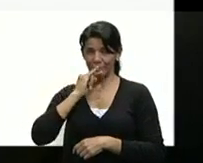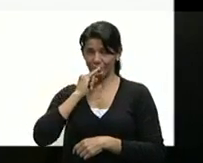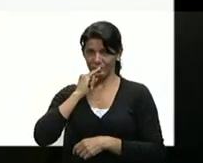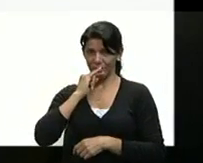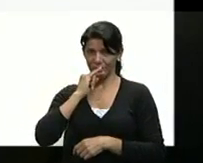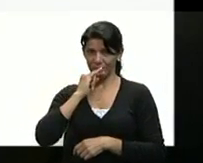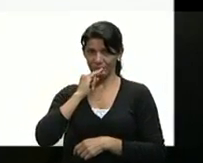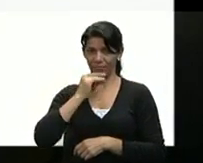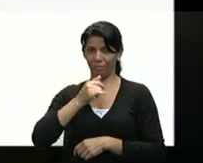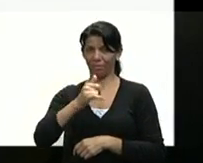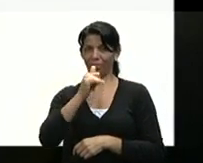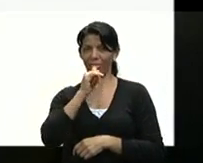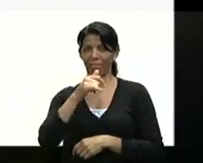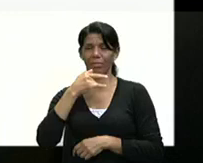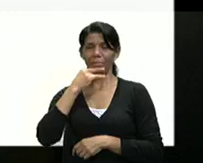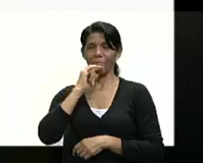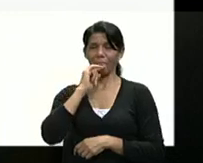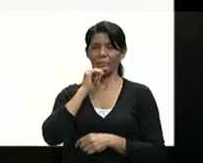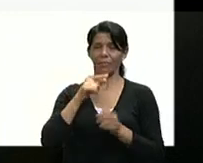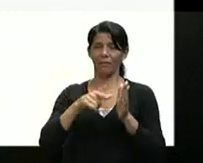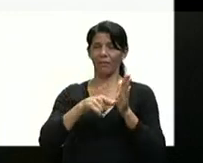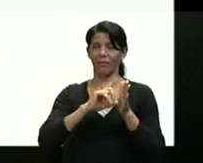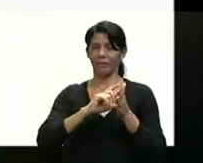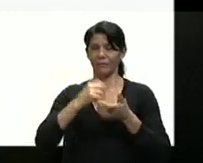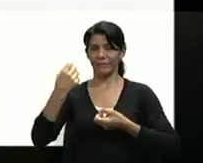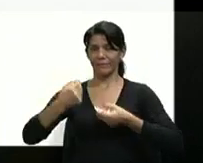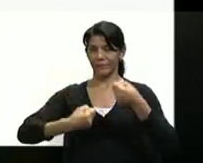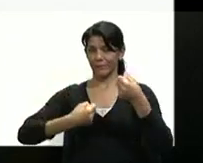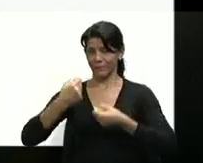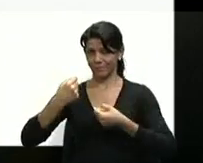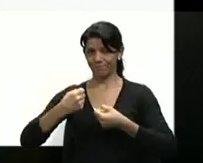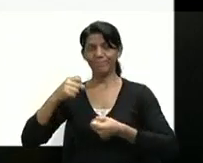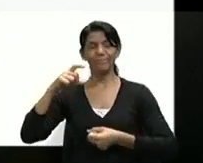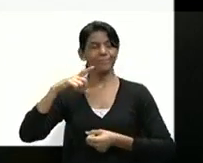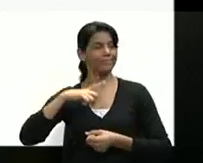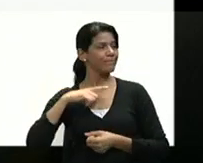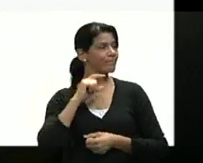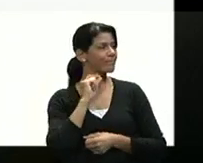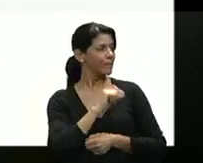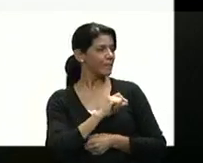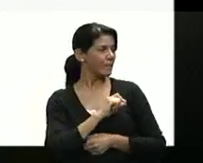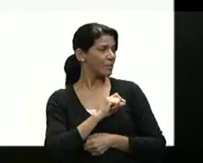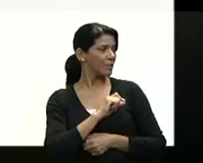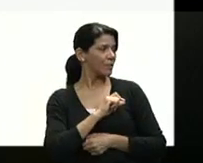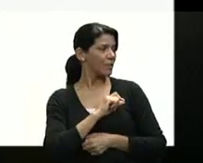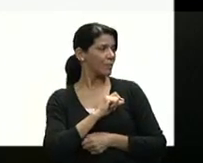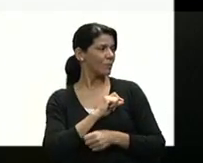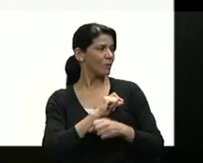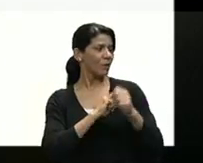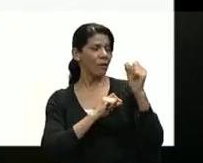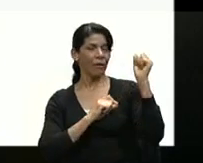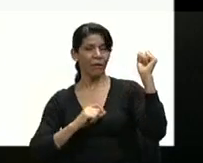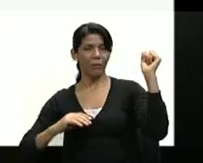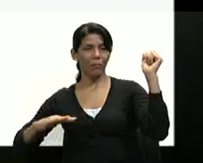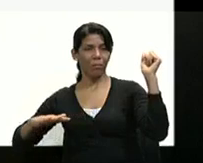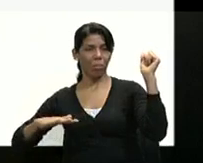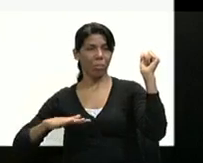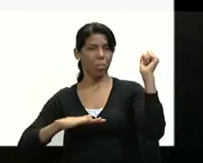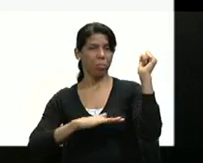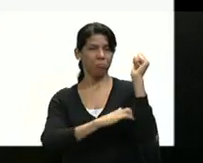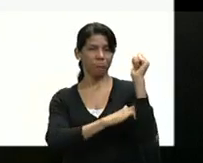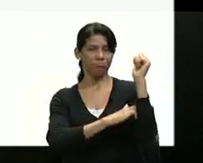alcoólica, consumir bebida alcoólica antes de dirigir, né? Então, nós temos aqui um acidente de trânsito provocado